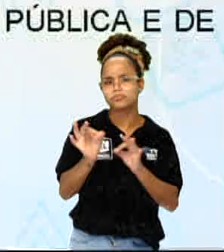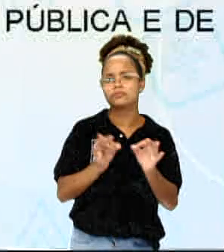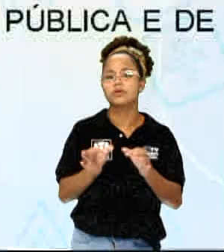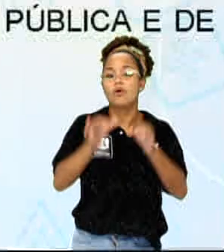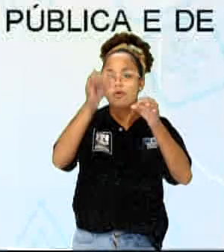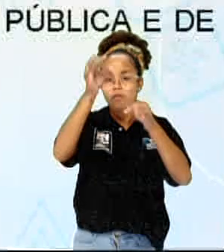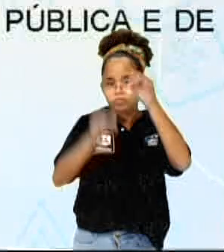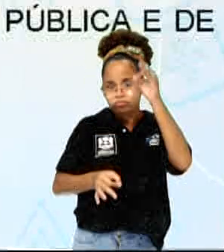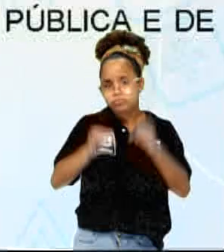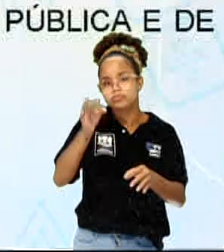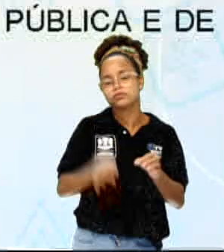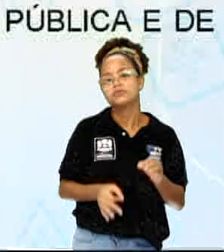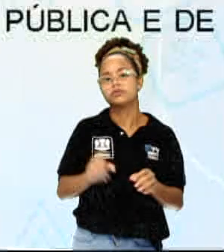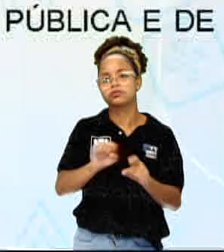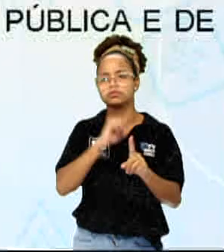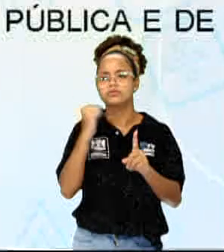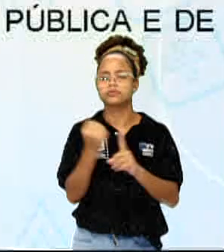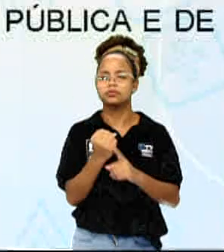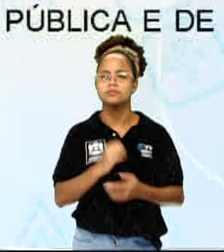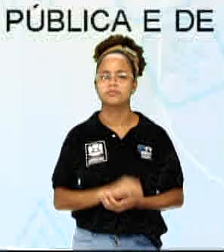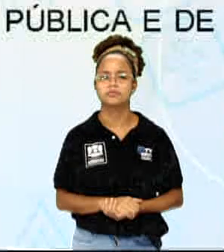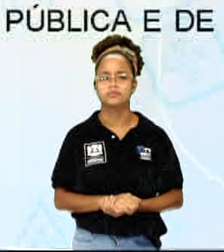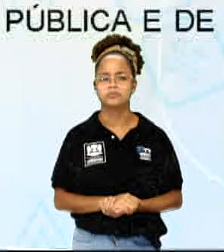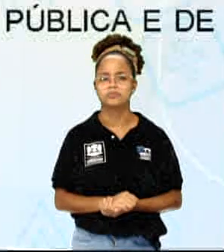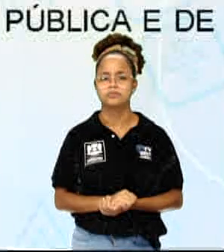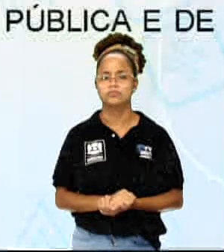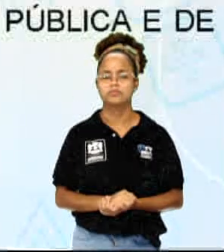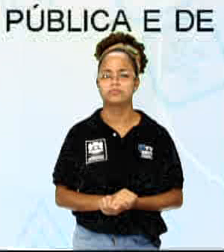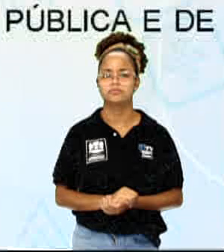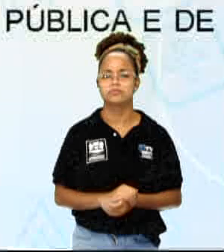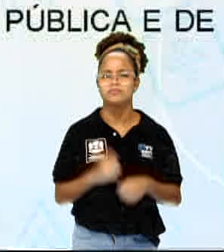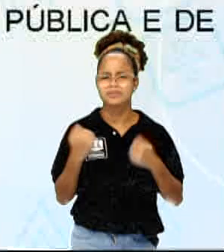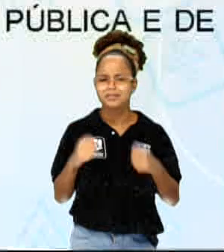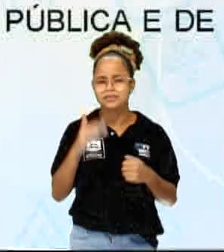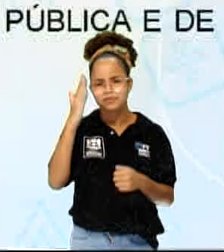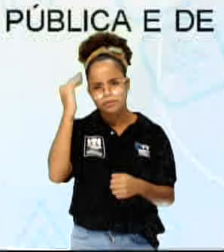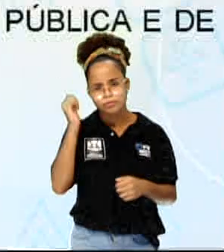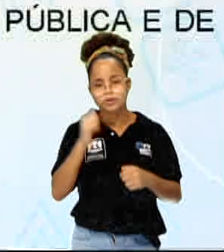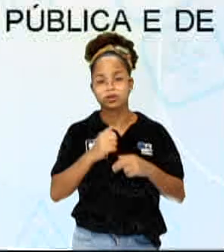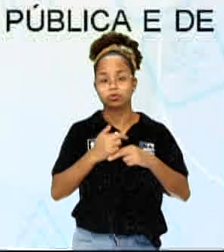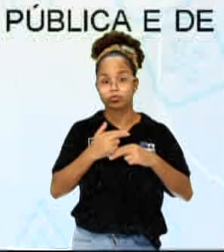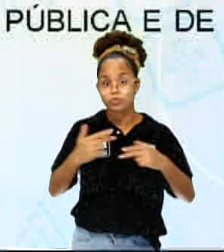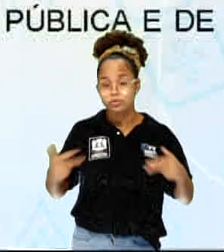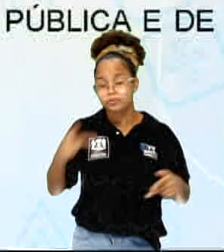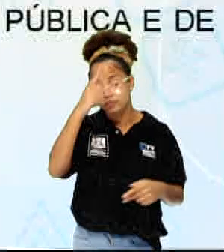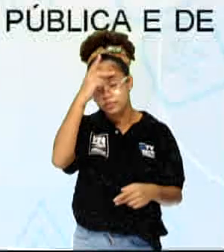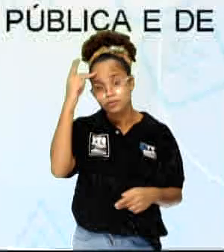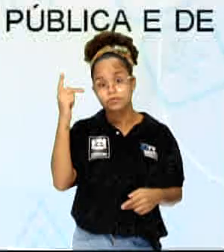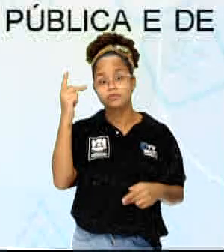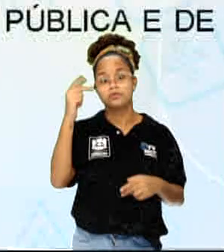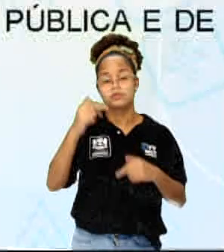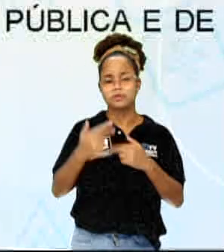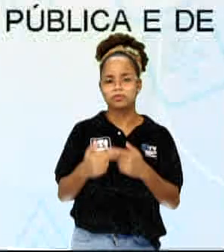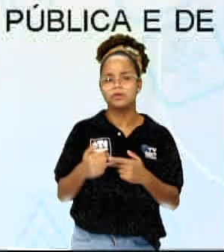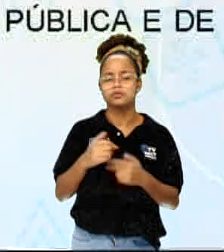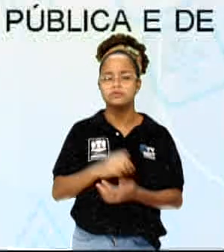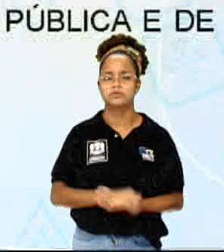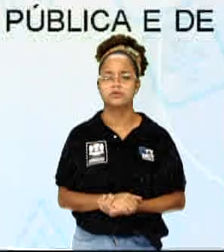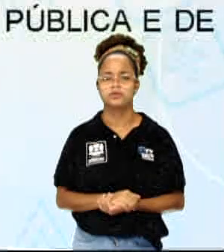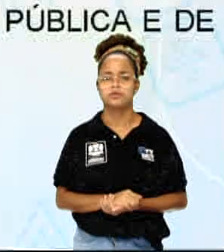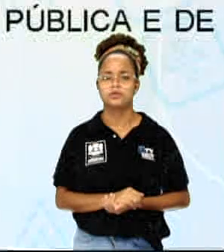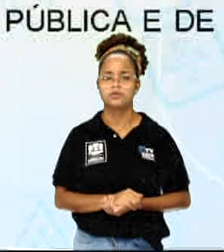justiça social. Não basta afirmar que todas as pessoas são iguais por natureza. Para que essa afirmação